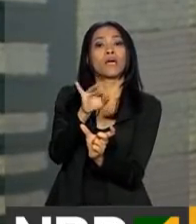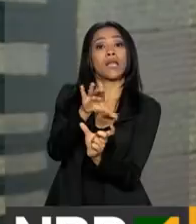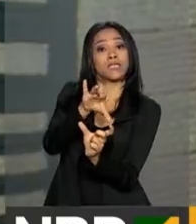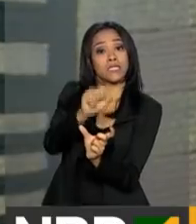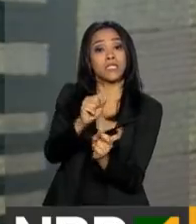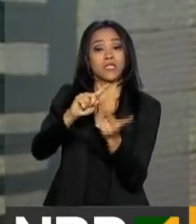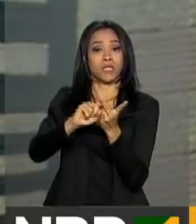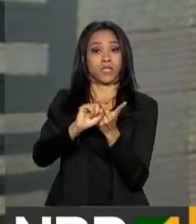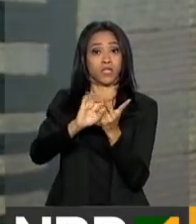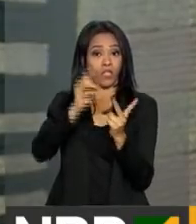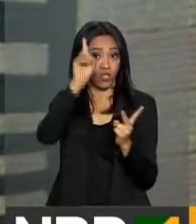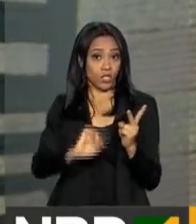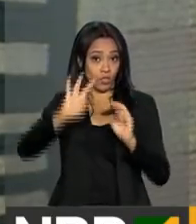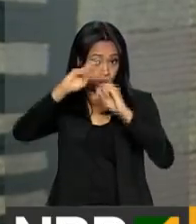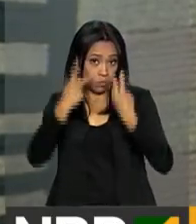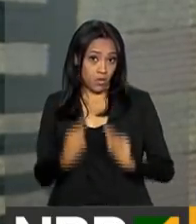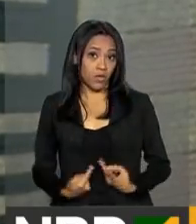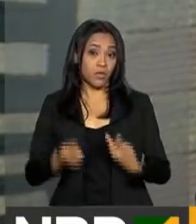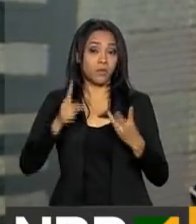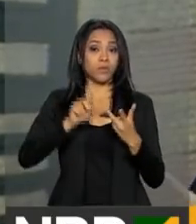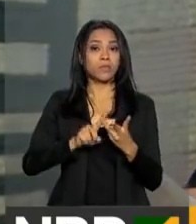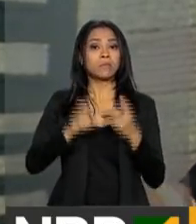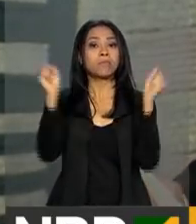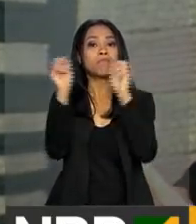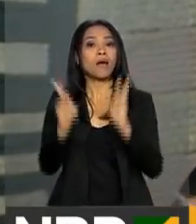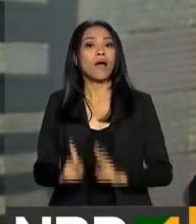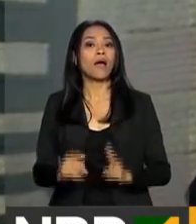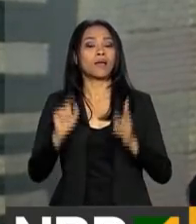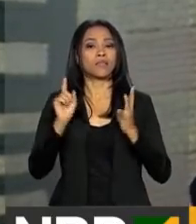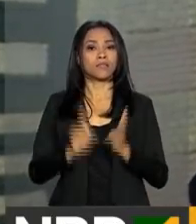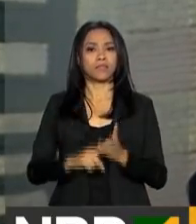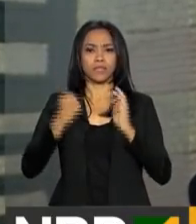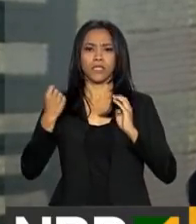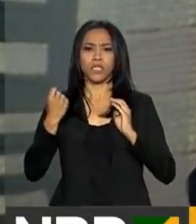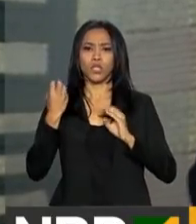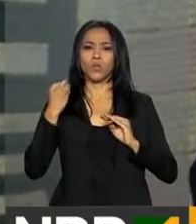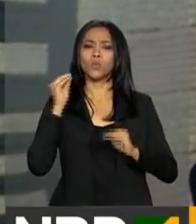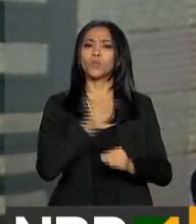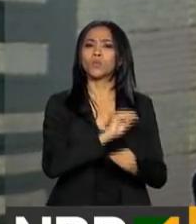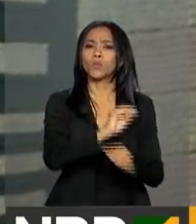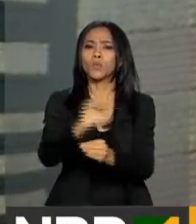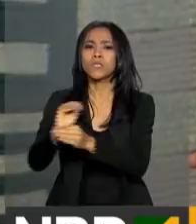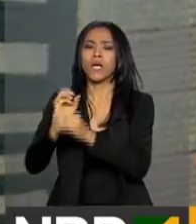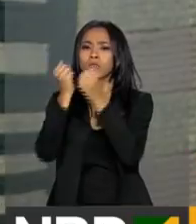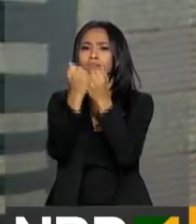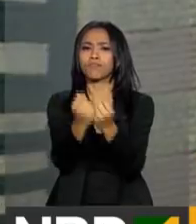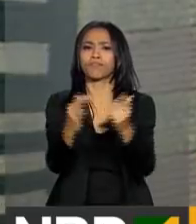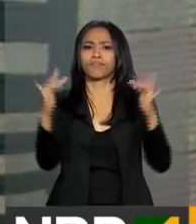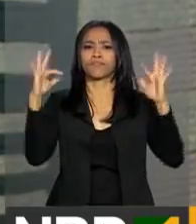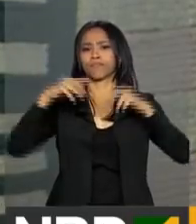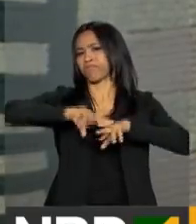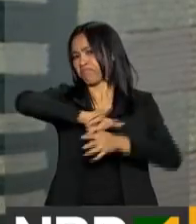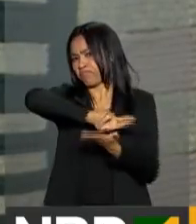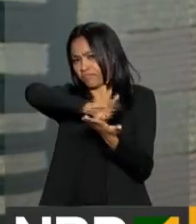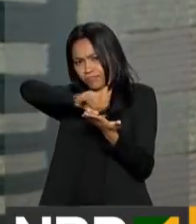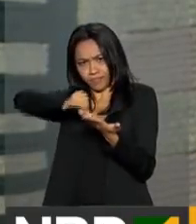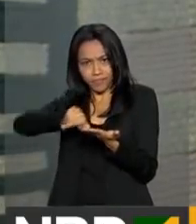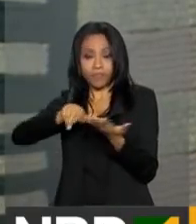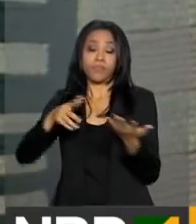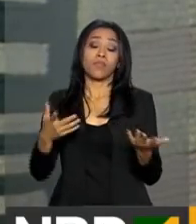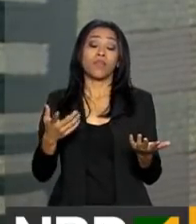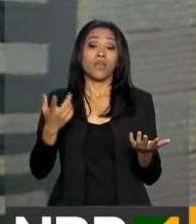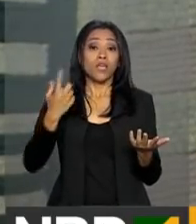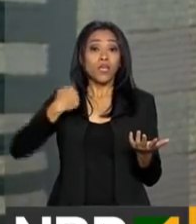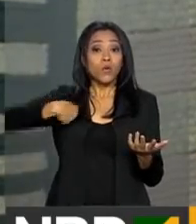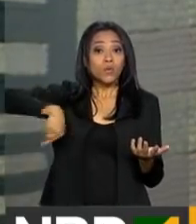a paz, o desenvolvimento sustentável, não é? E de igual maneira, mais uma vez dizendo, o